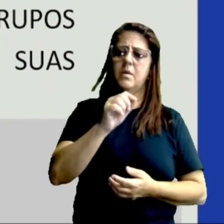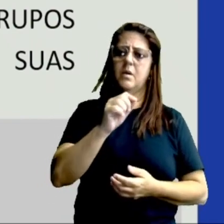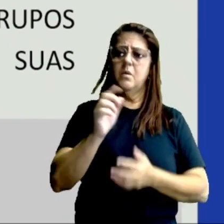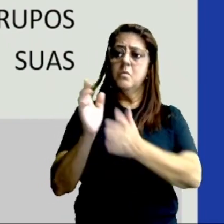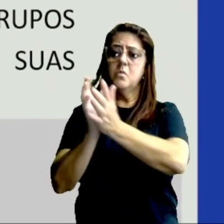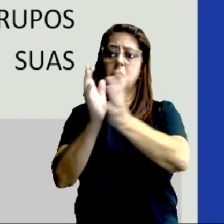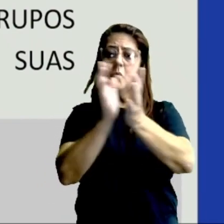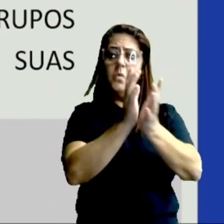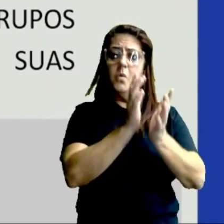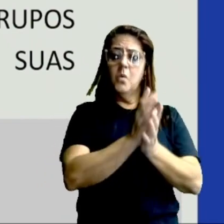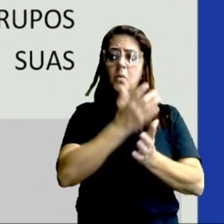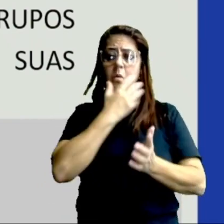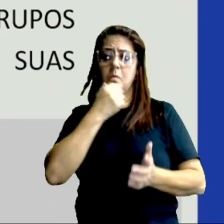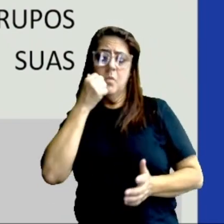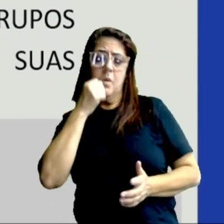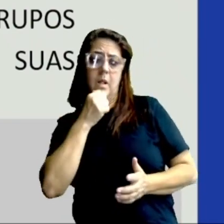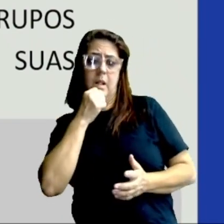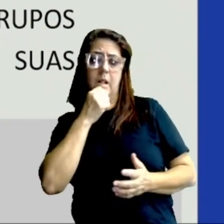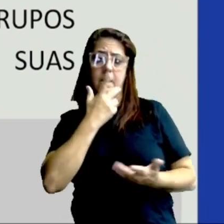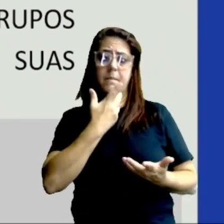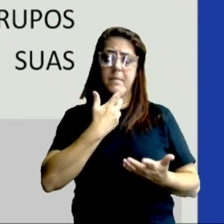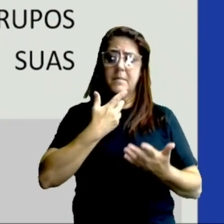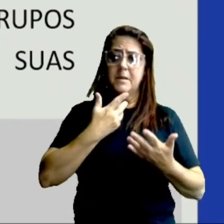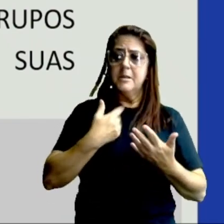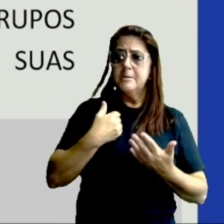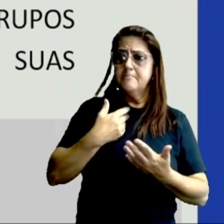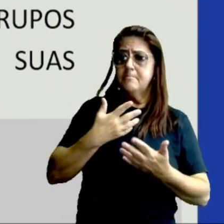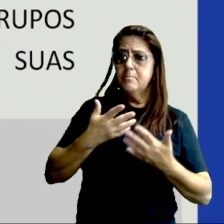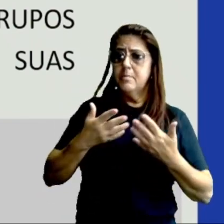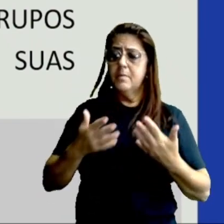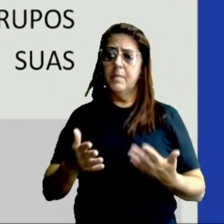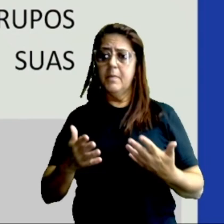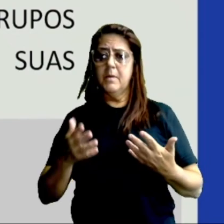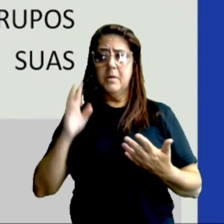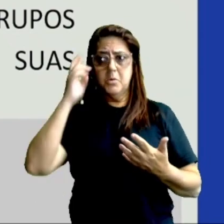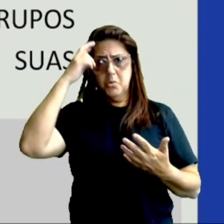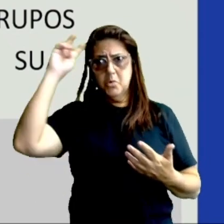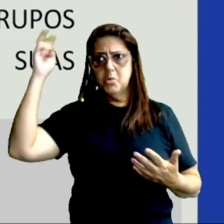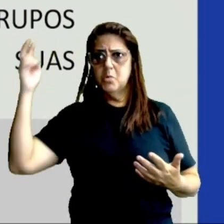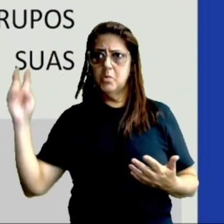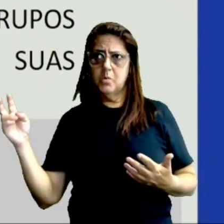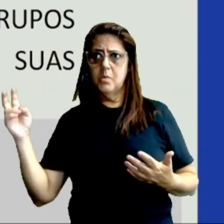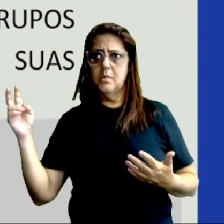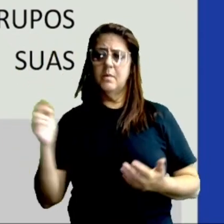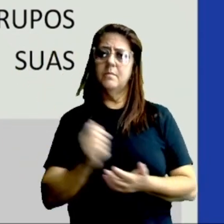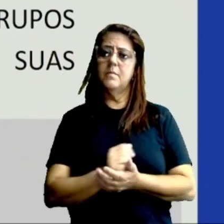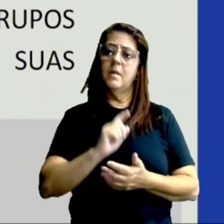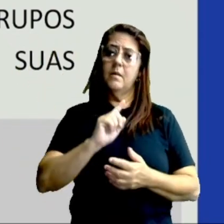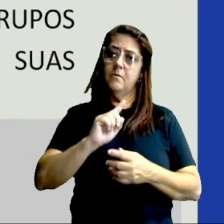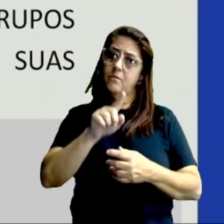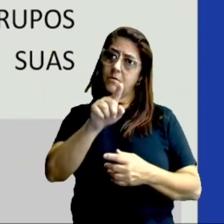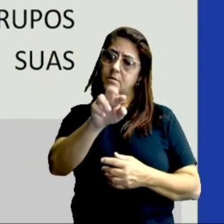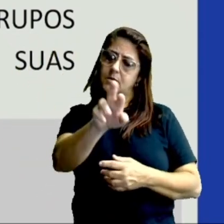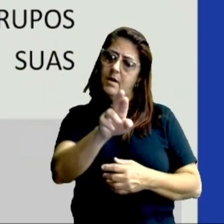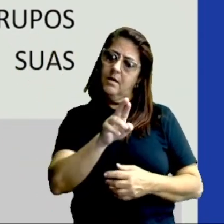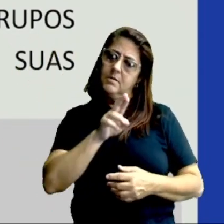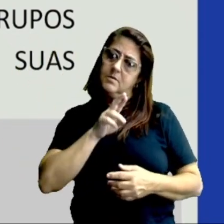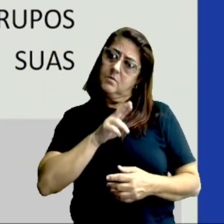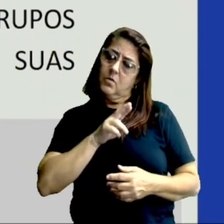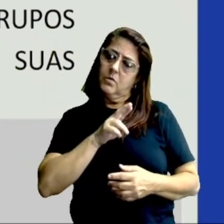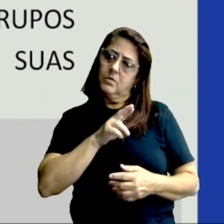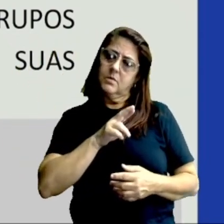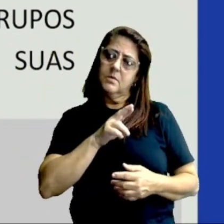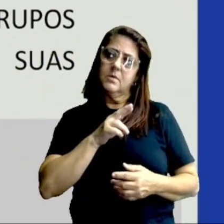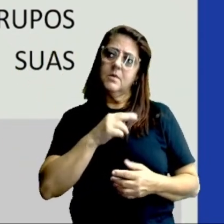grupos étnicos se misturaram e perderam suas identidades então eu acredito que do que eu